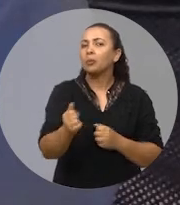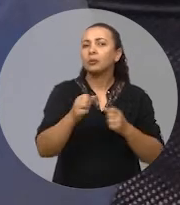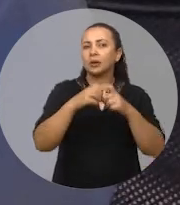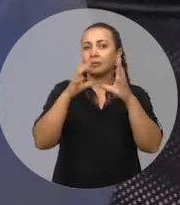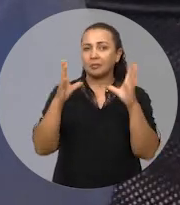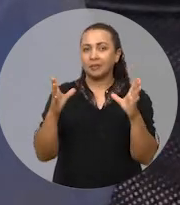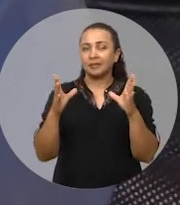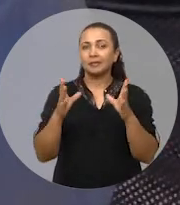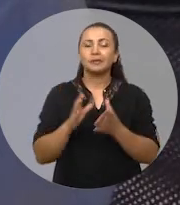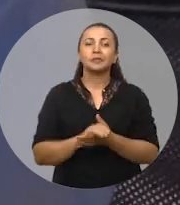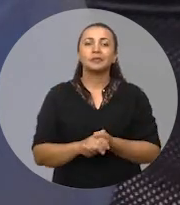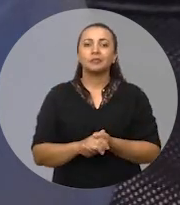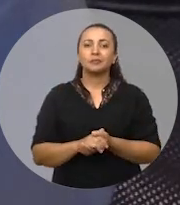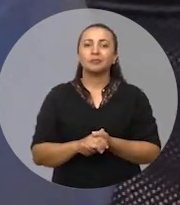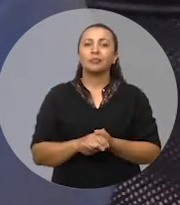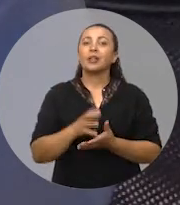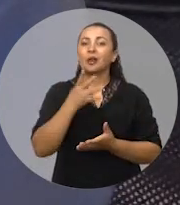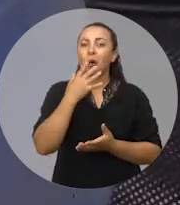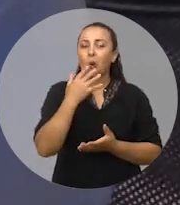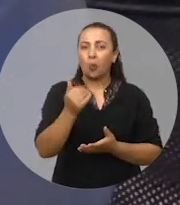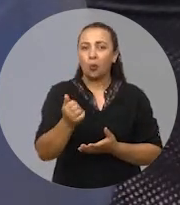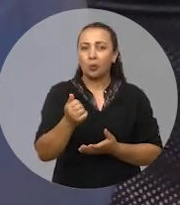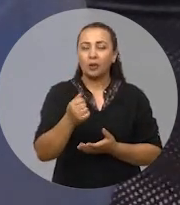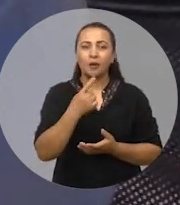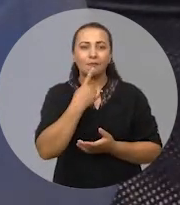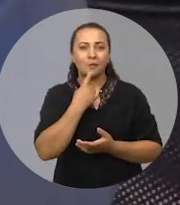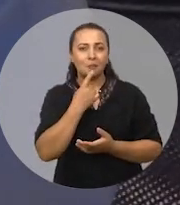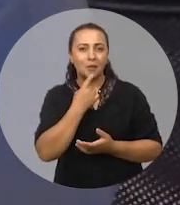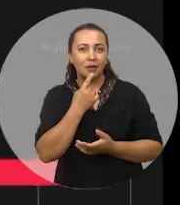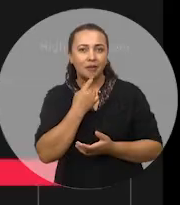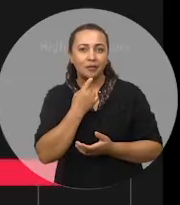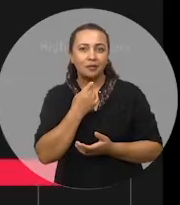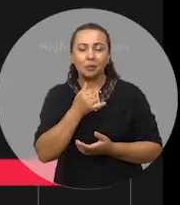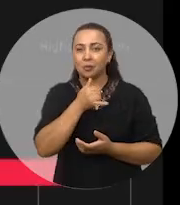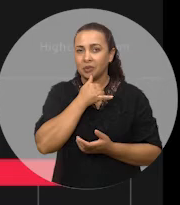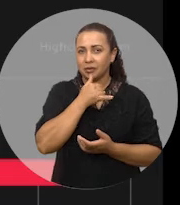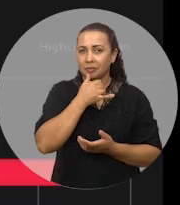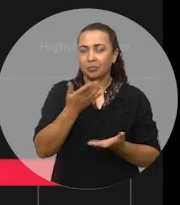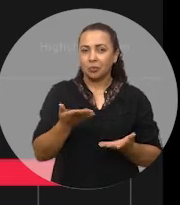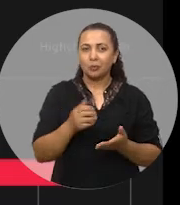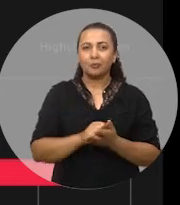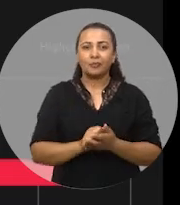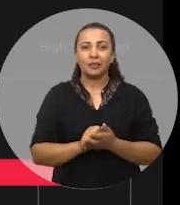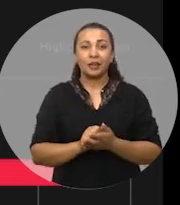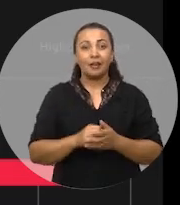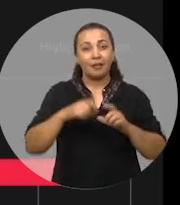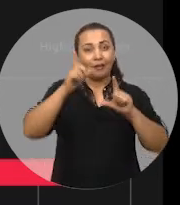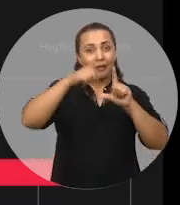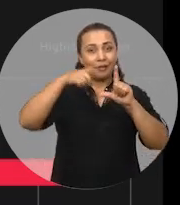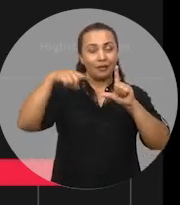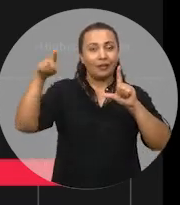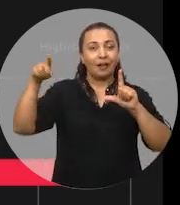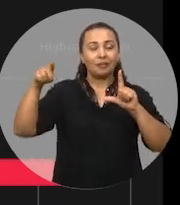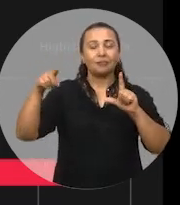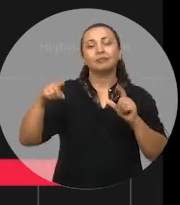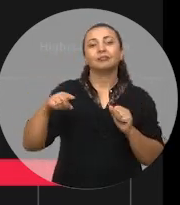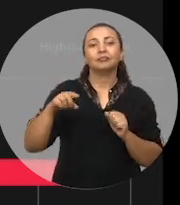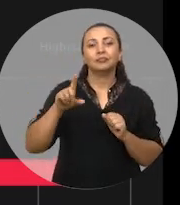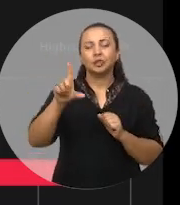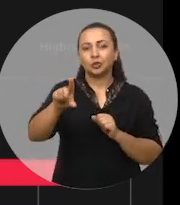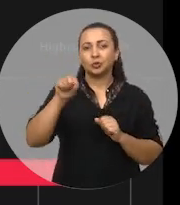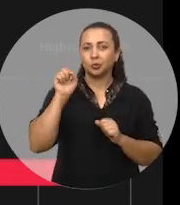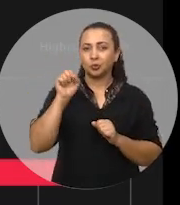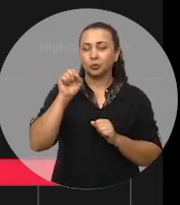aqui no caso tonalidade de vermelho, e a escala que você aciona nesse lado